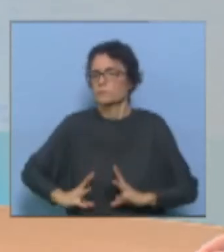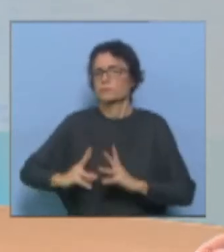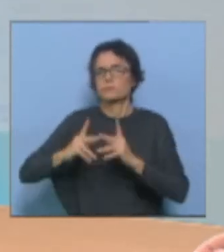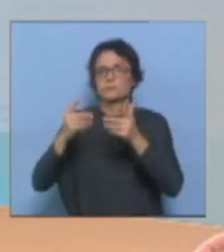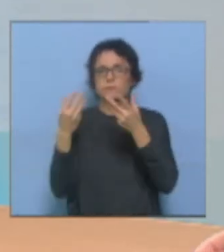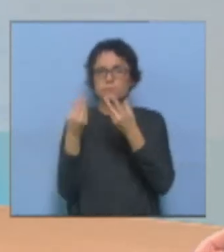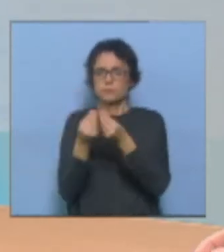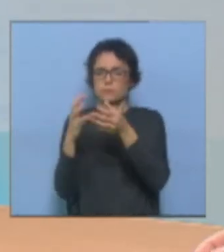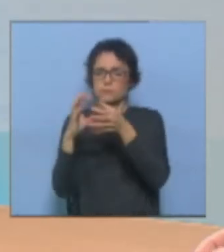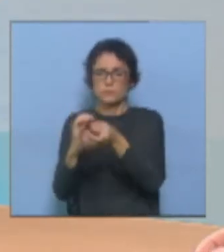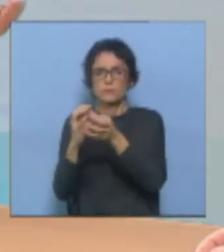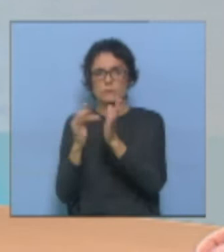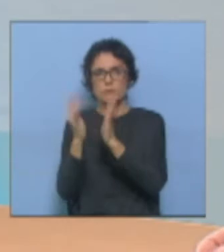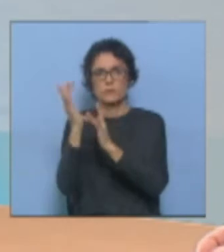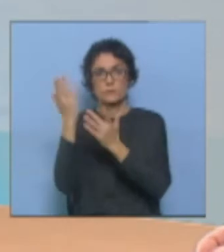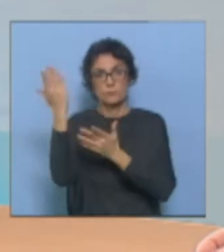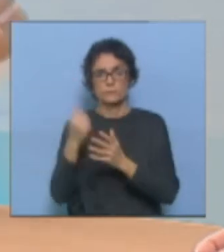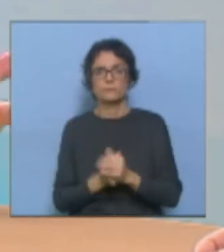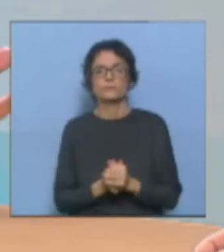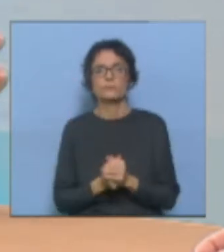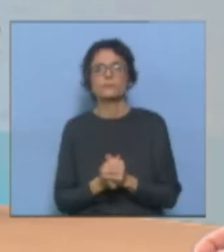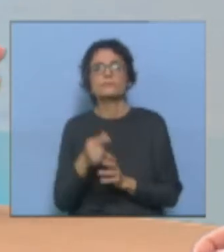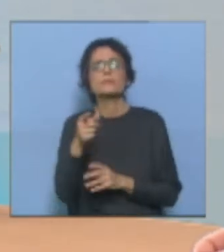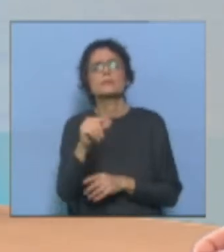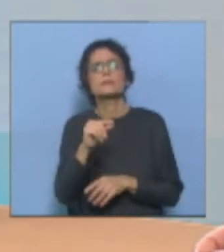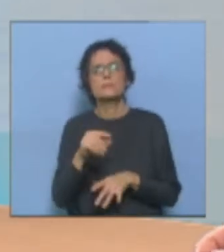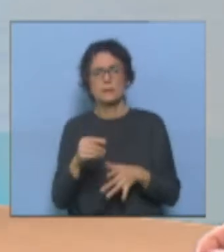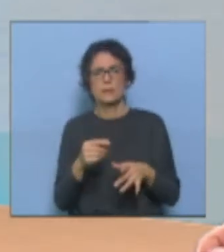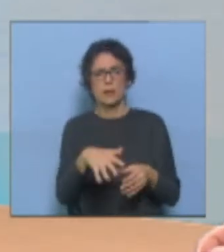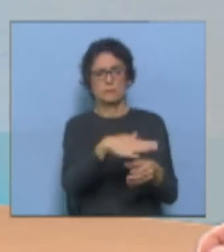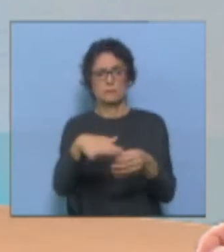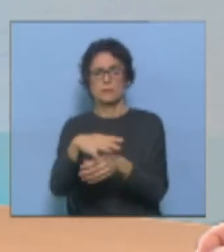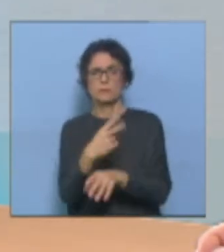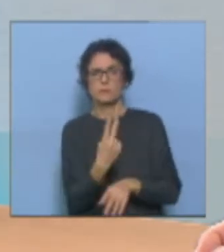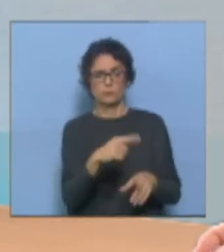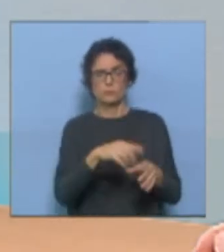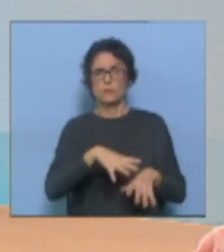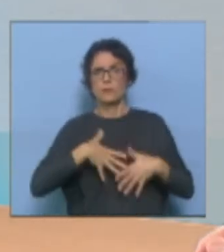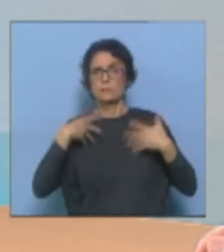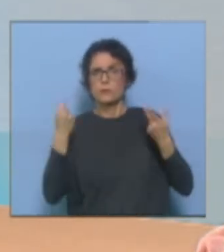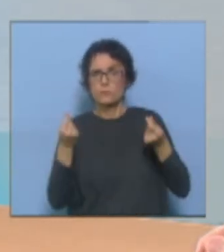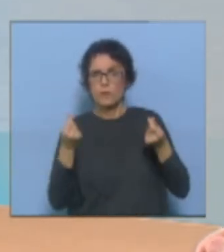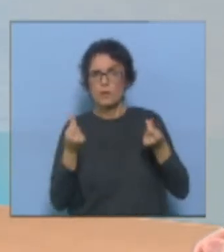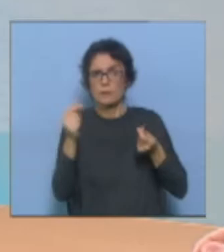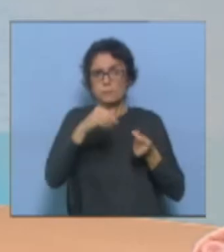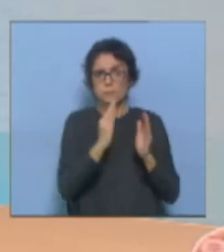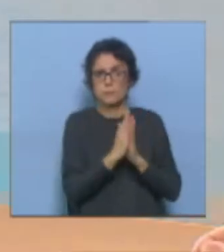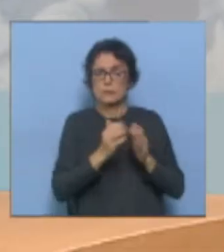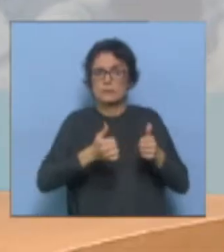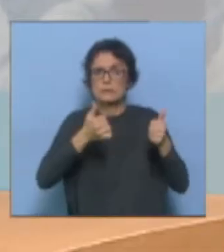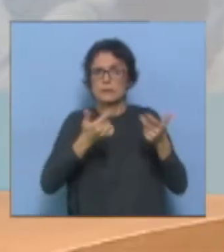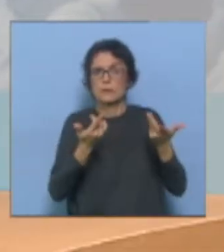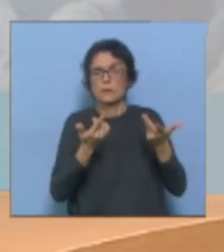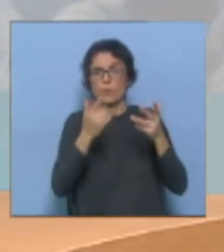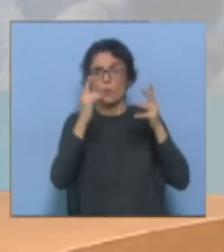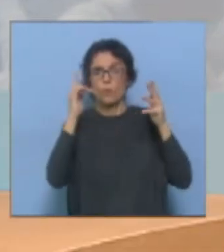vida, vemos essencialmente em dois ambientes, seja o da espiritualidade, não é? No interior de conventos ou mosteiros, seja na